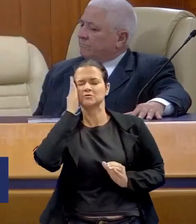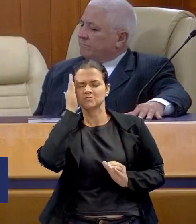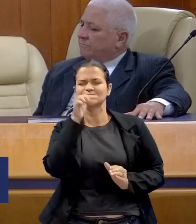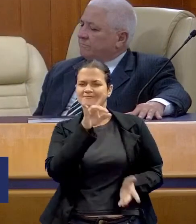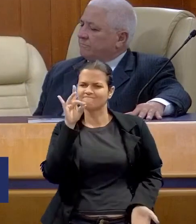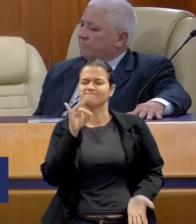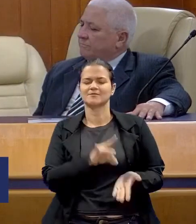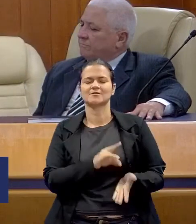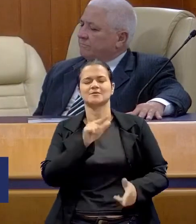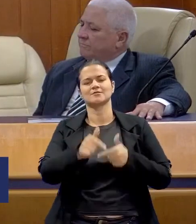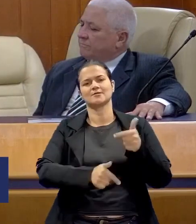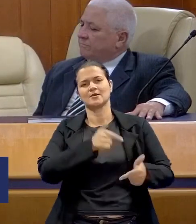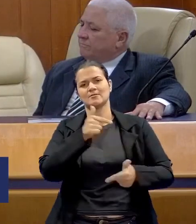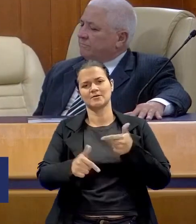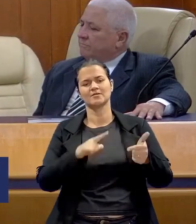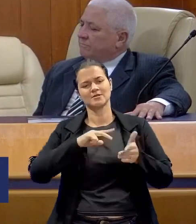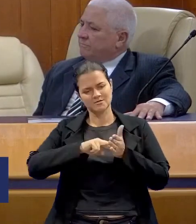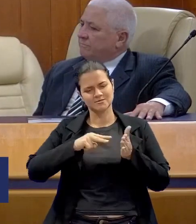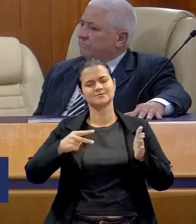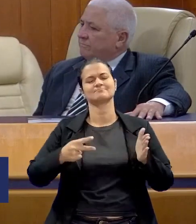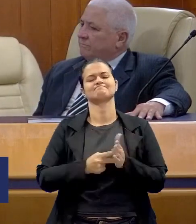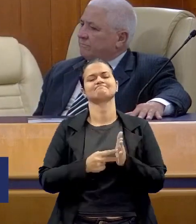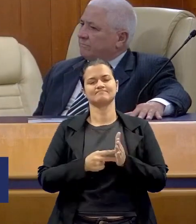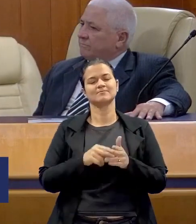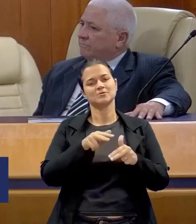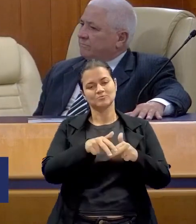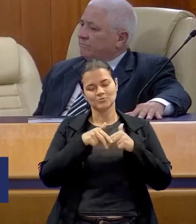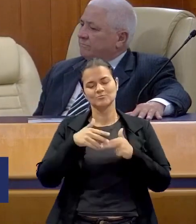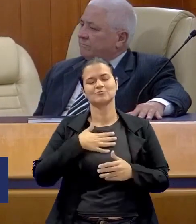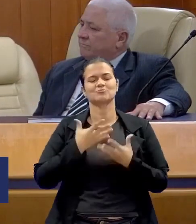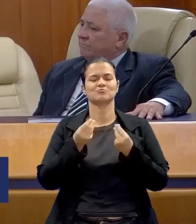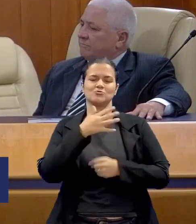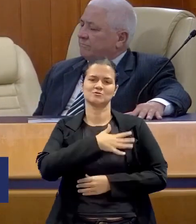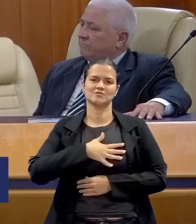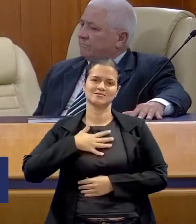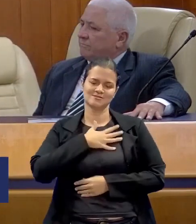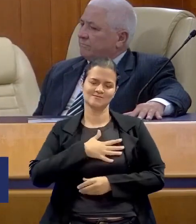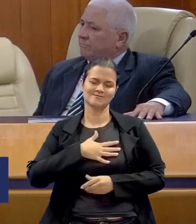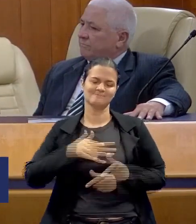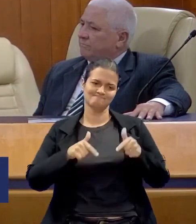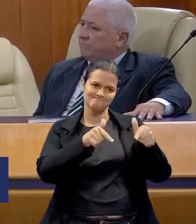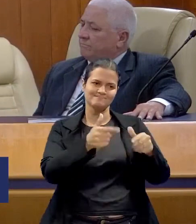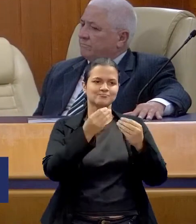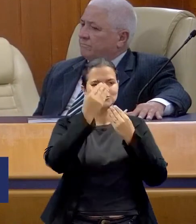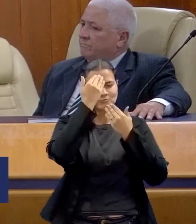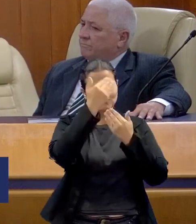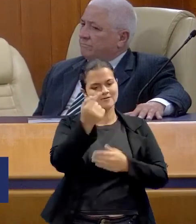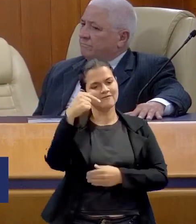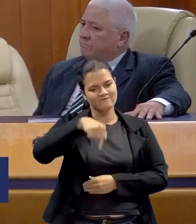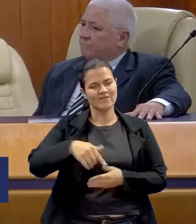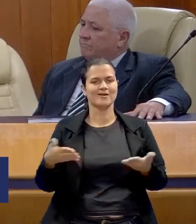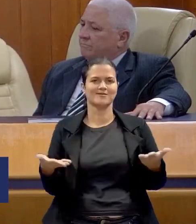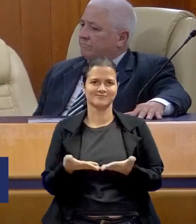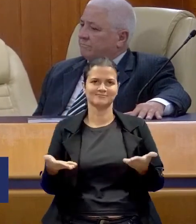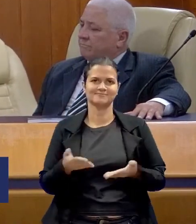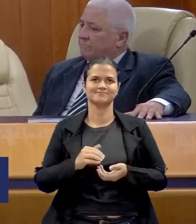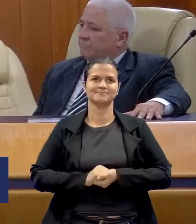tinha significado e honraria. Portanto, para mim é uma satisfação. Muito obrigado por ter vindo. E é isso